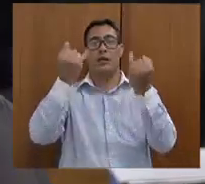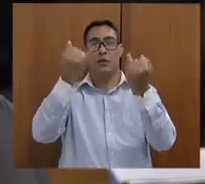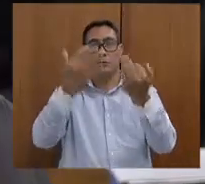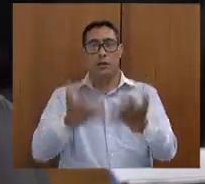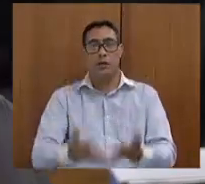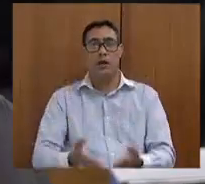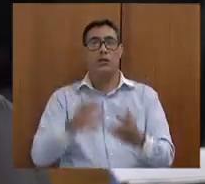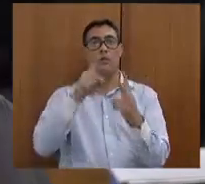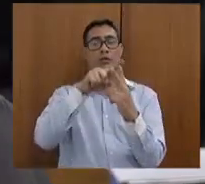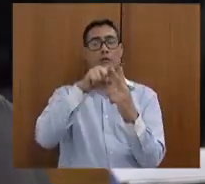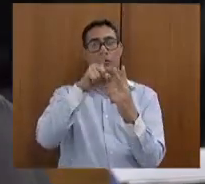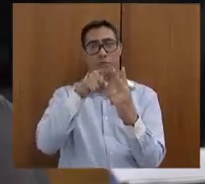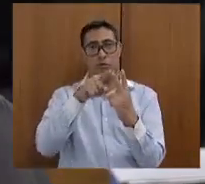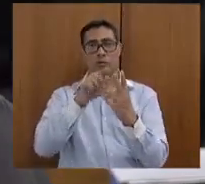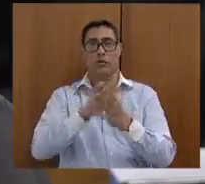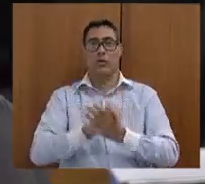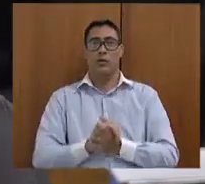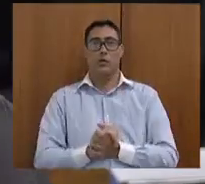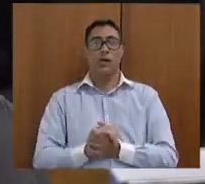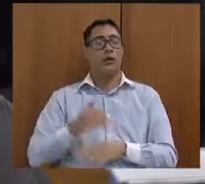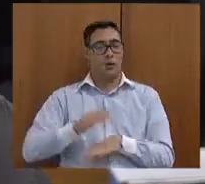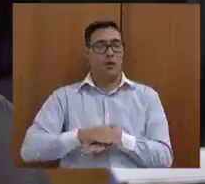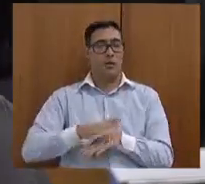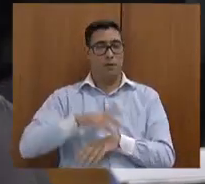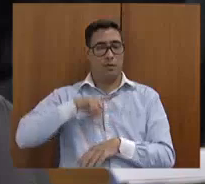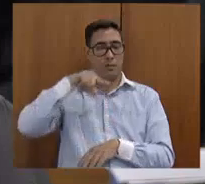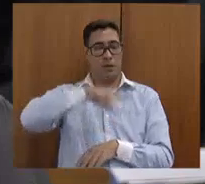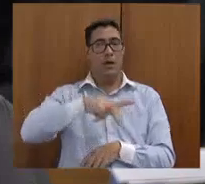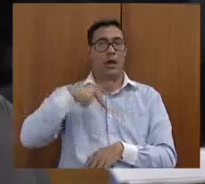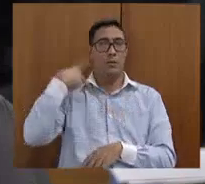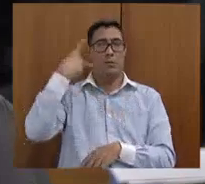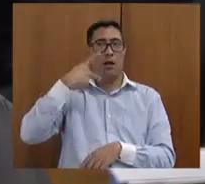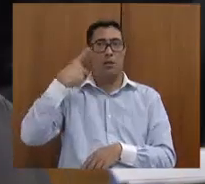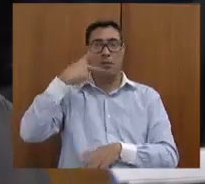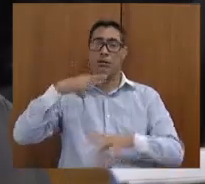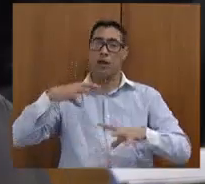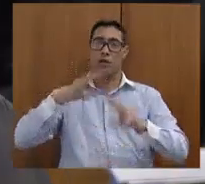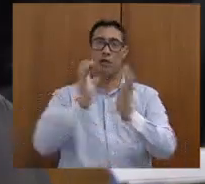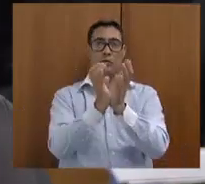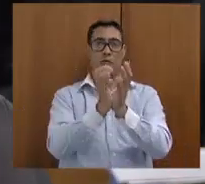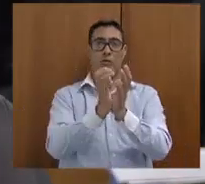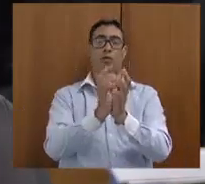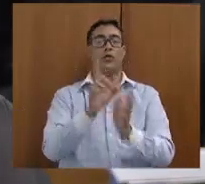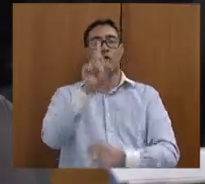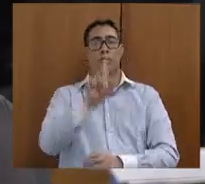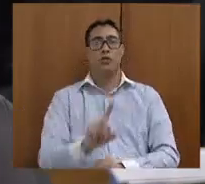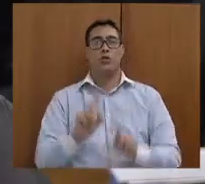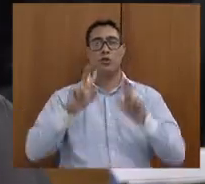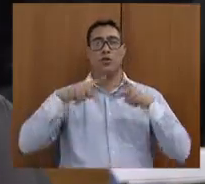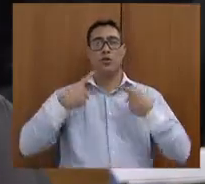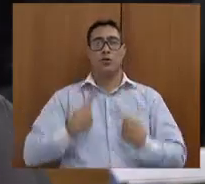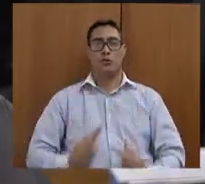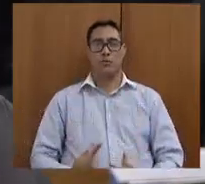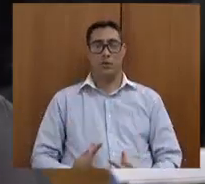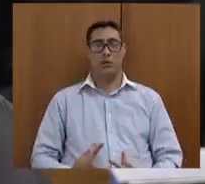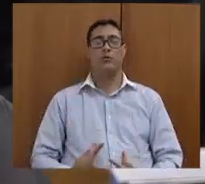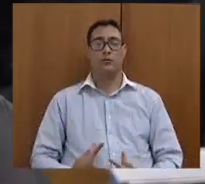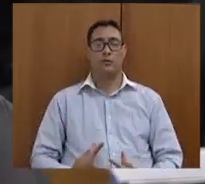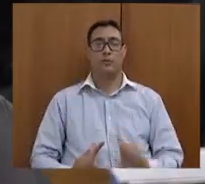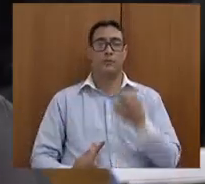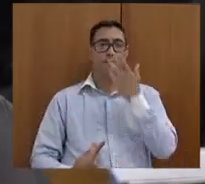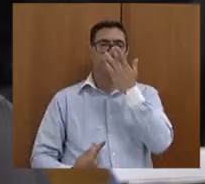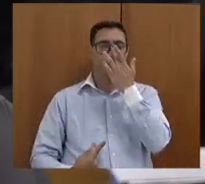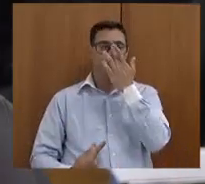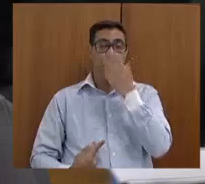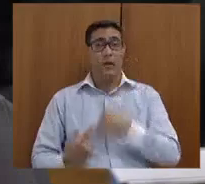como parlamentar da Comissão Direitos Humanos Então para mim